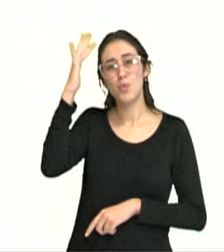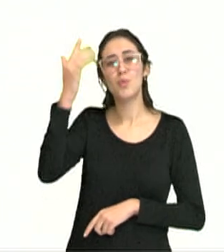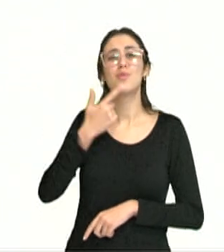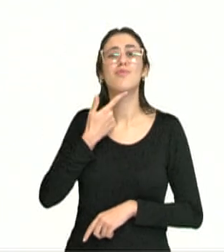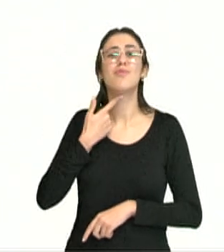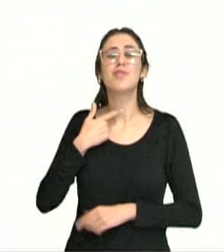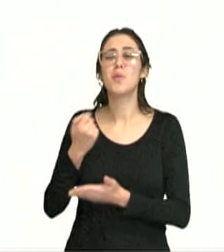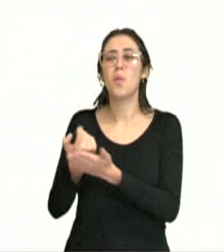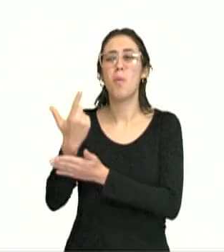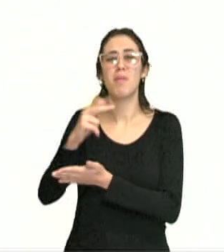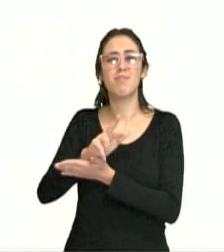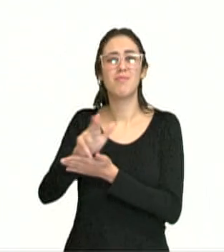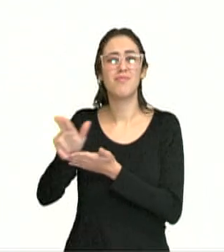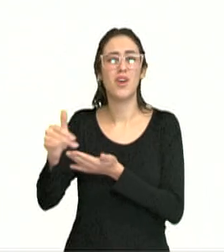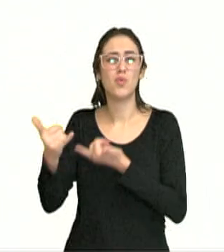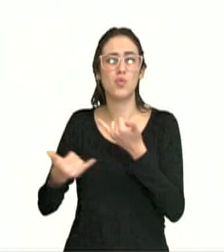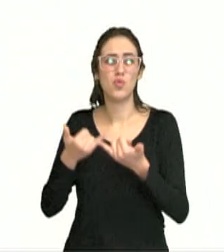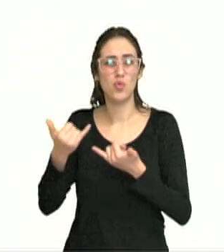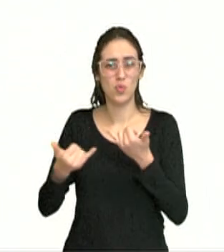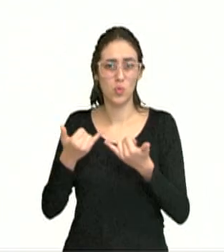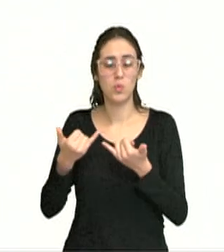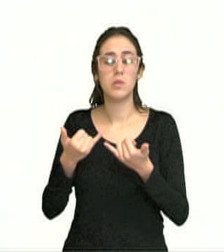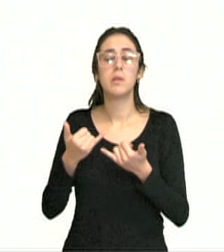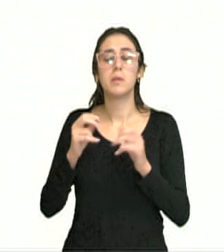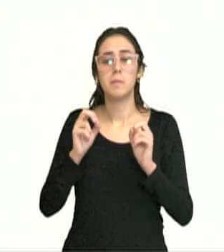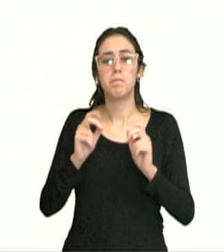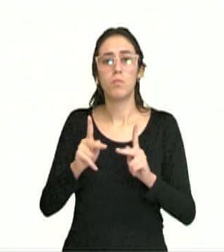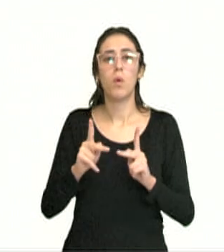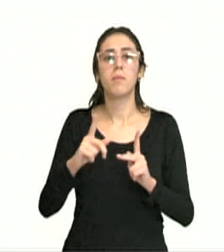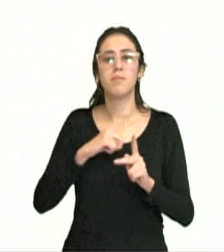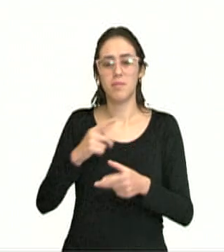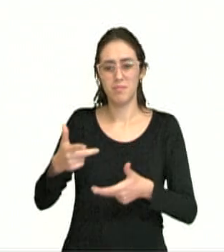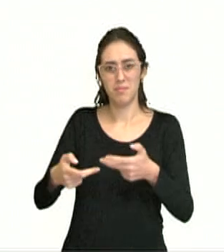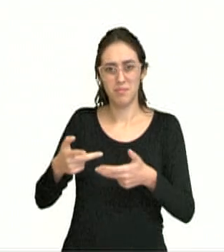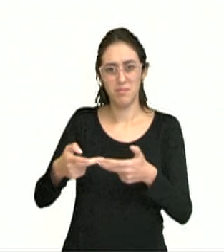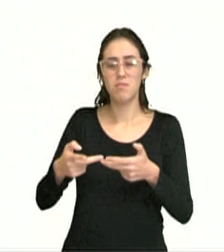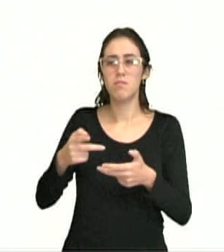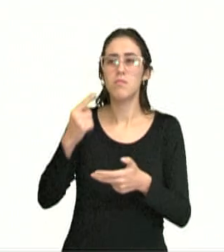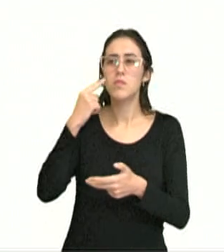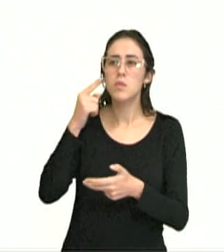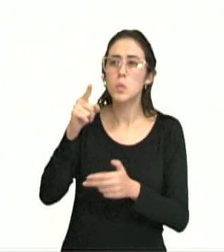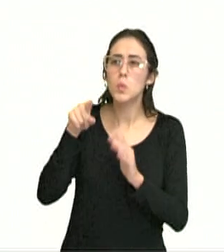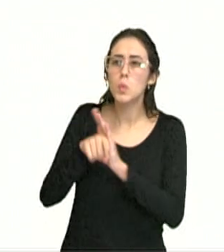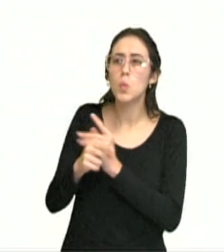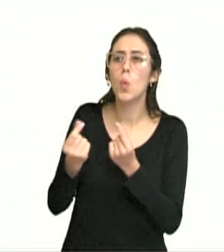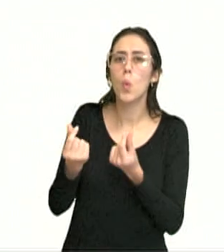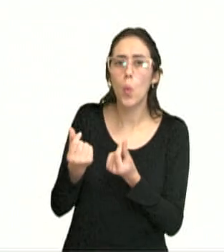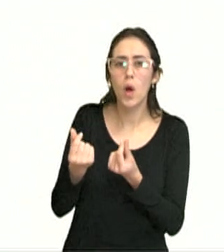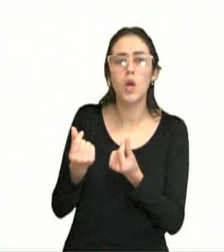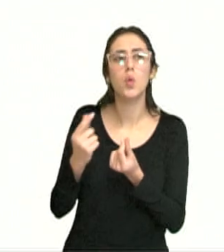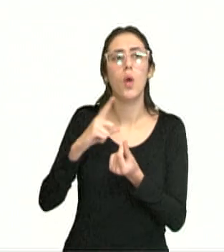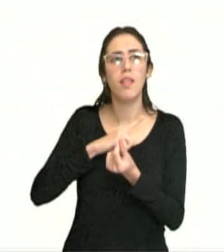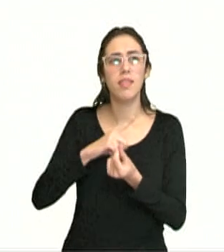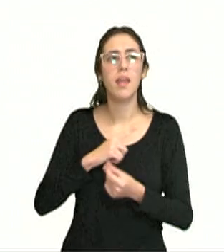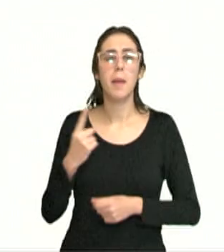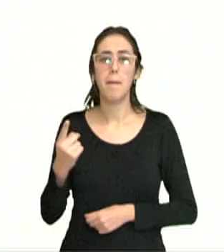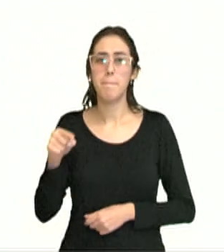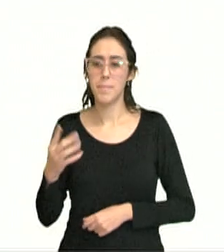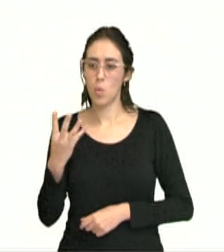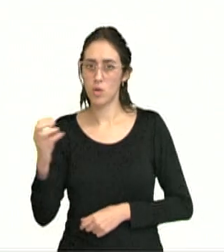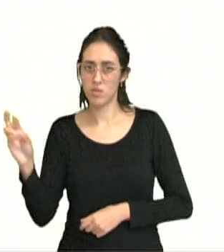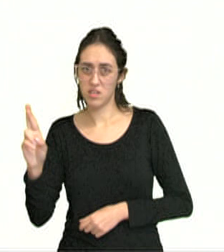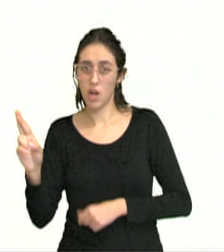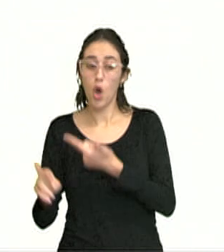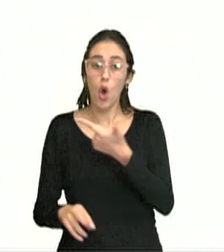jogos. Uma das opções custa em média R$ 1.400 e a outra R$ 1.300. Como ela não possui o valor para